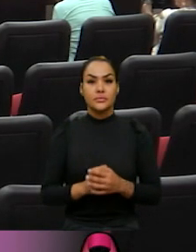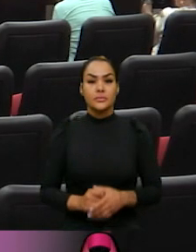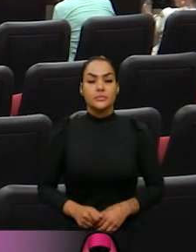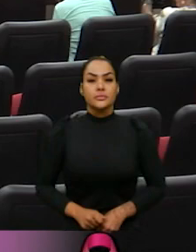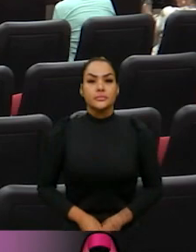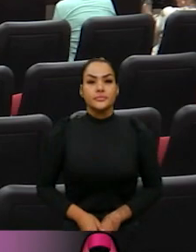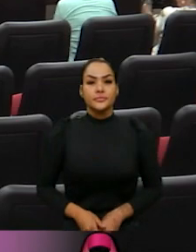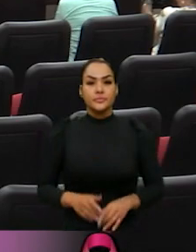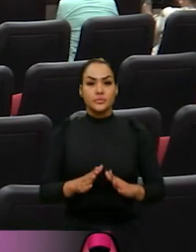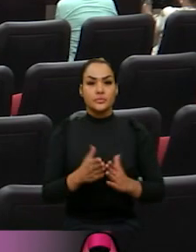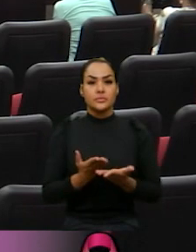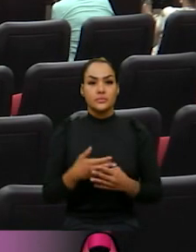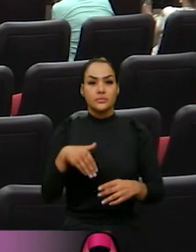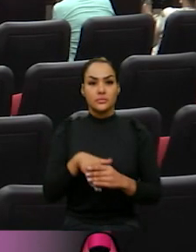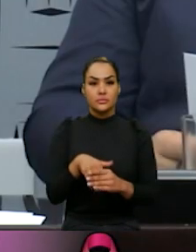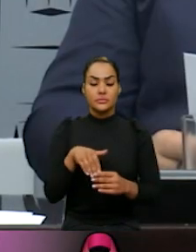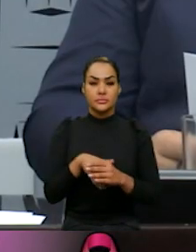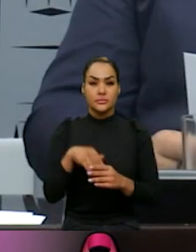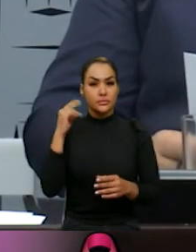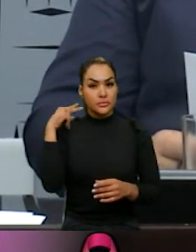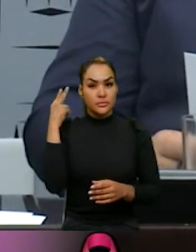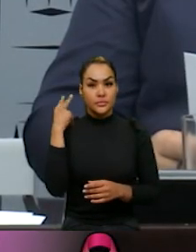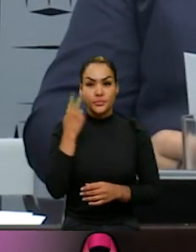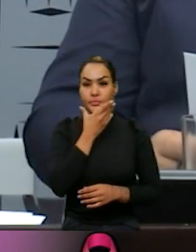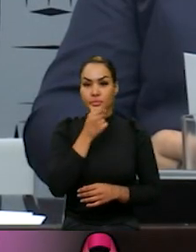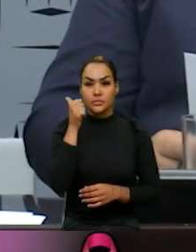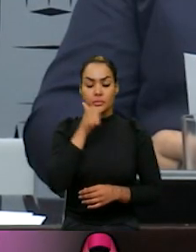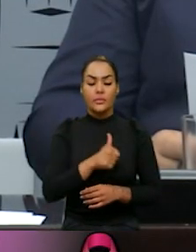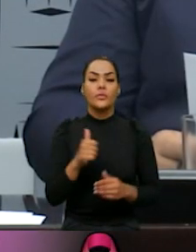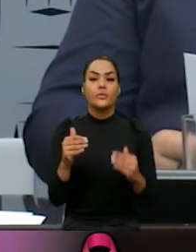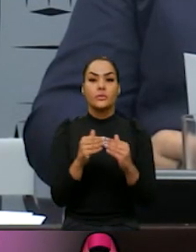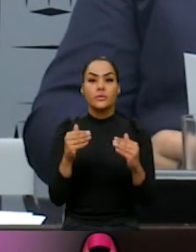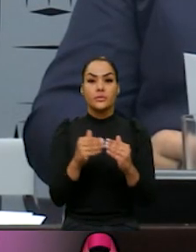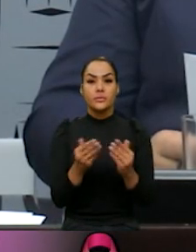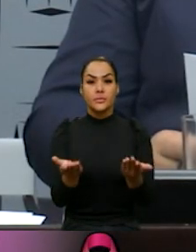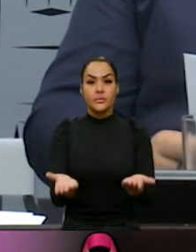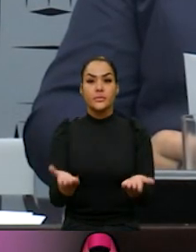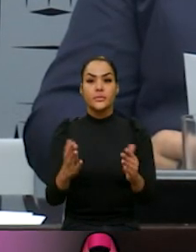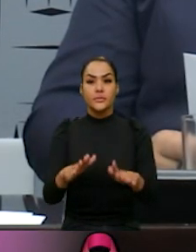O requerimento está em votação. Os vereadores e a vereadora que forem